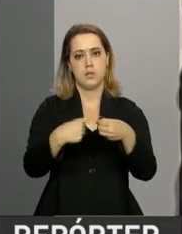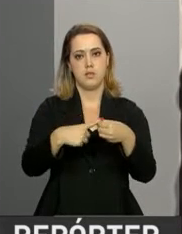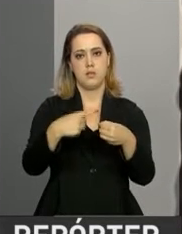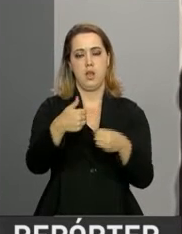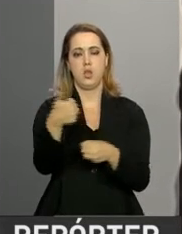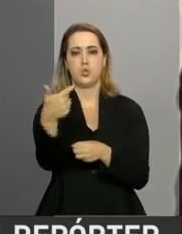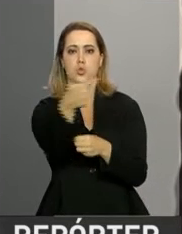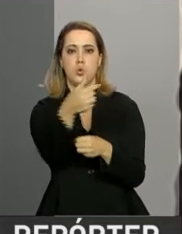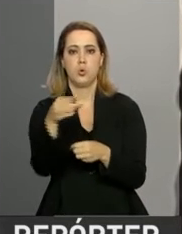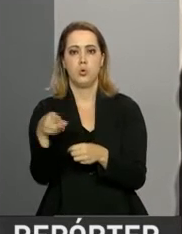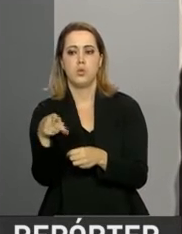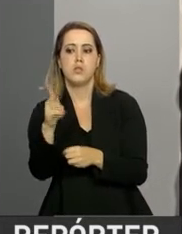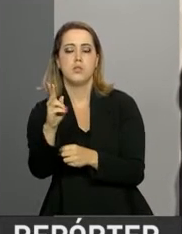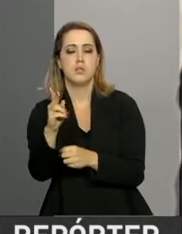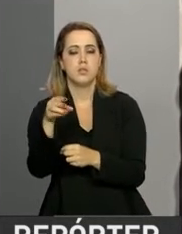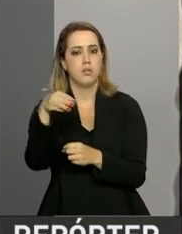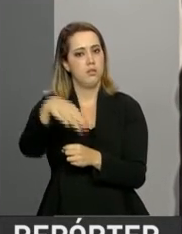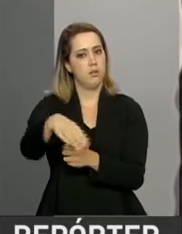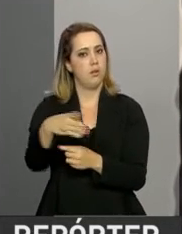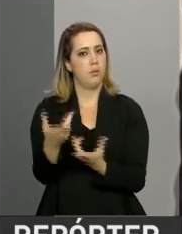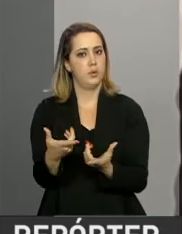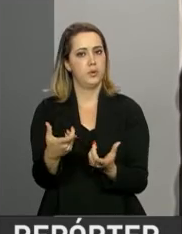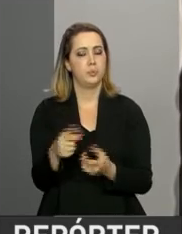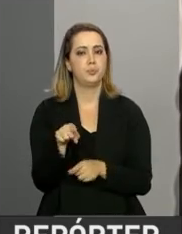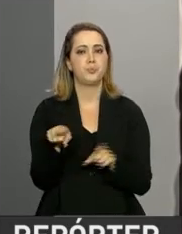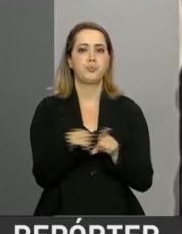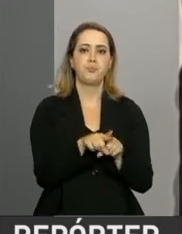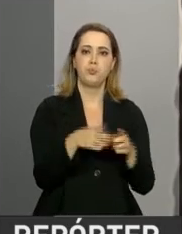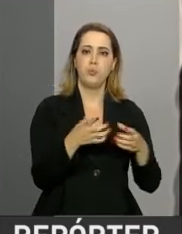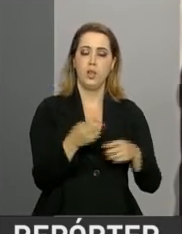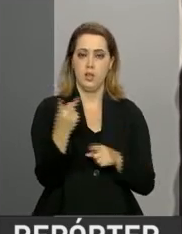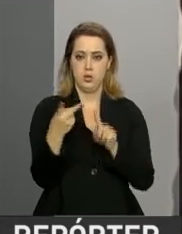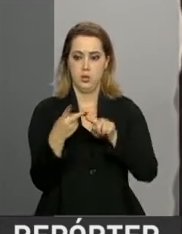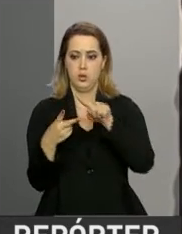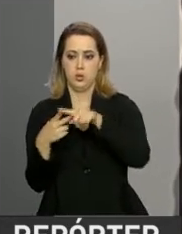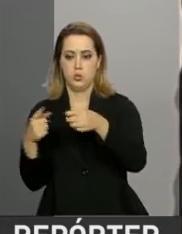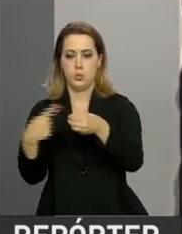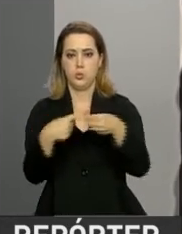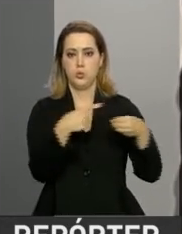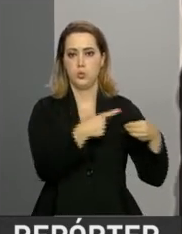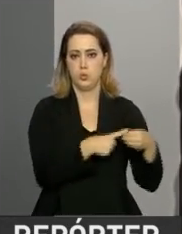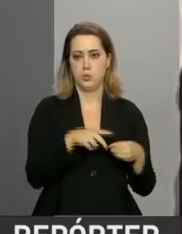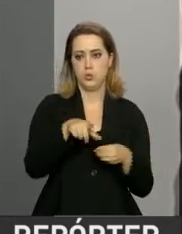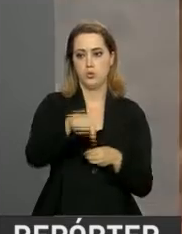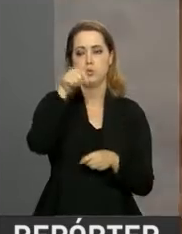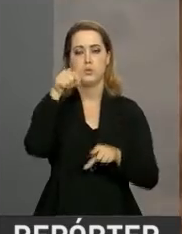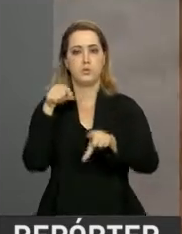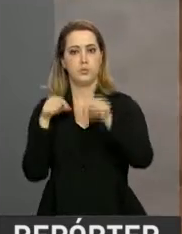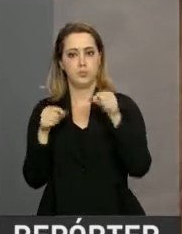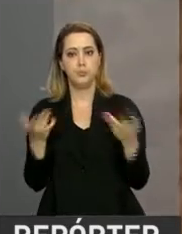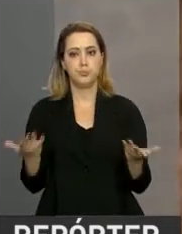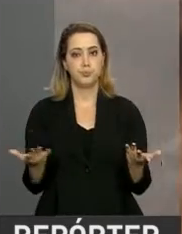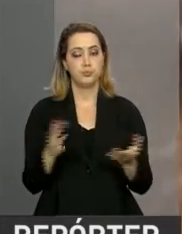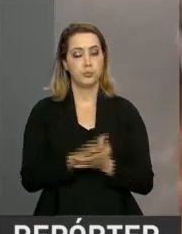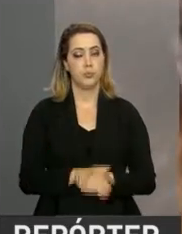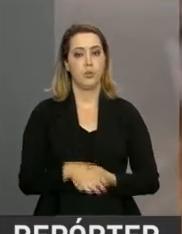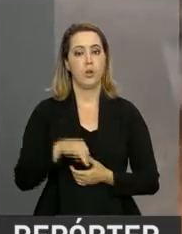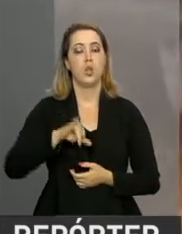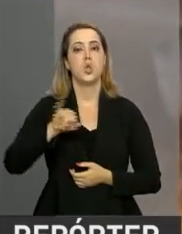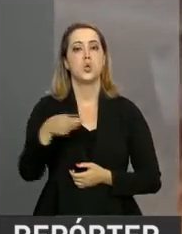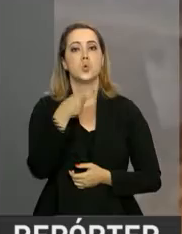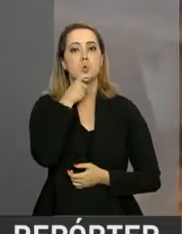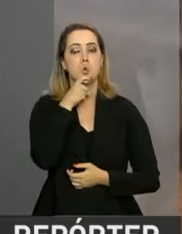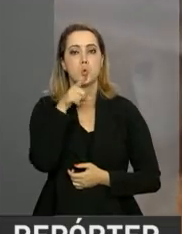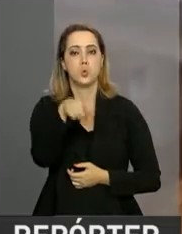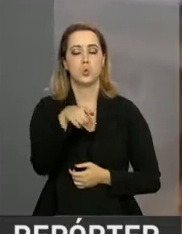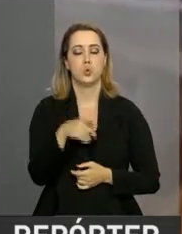quilômetros da sede de Mariana, e a comunidade de Paracatu escolheu o terreno da Lucila. Em julho, o STF decidiu que